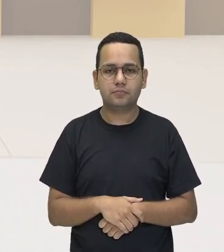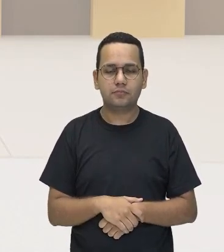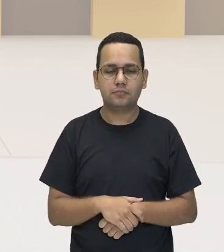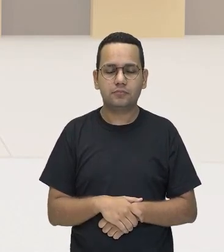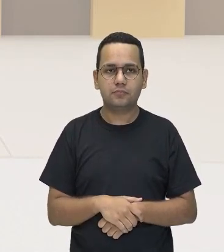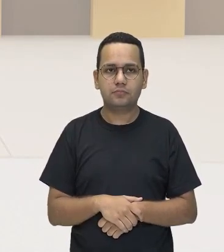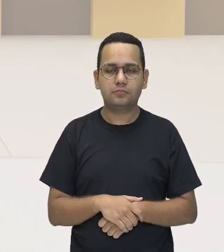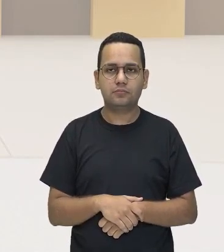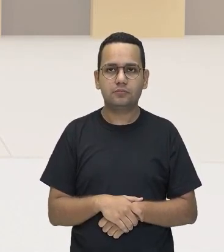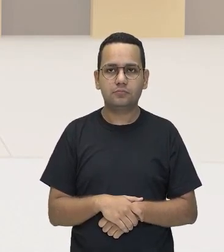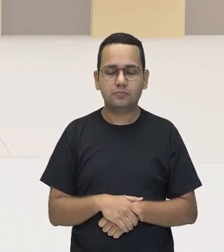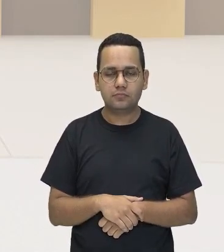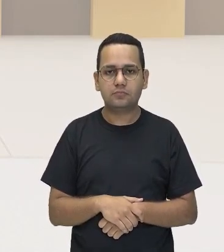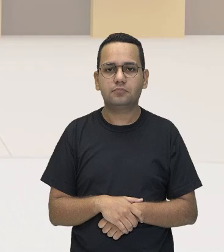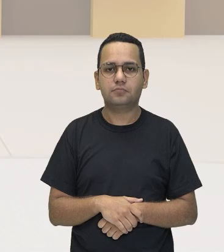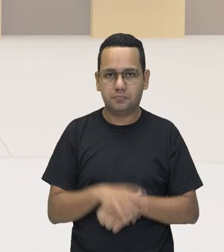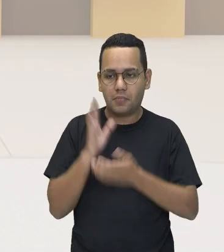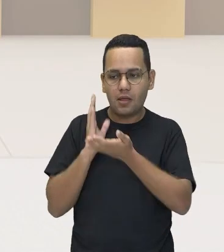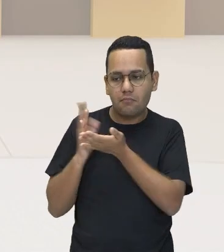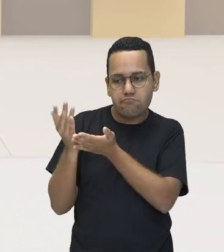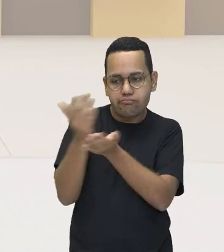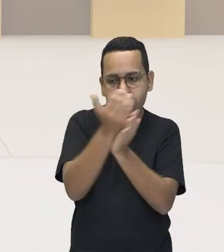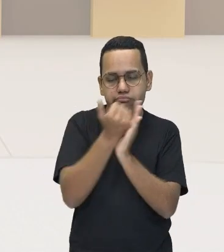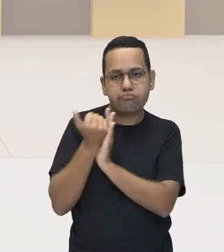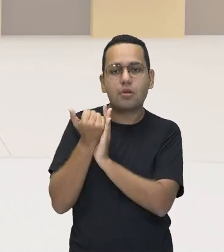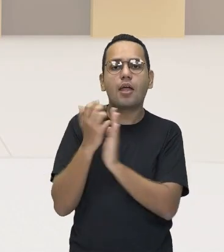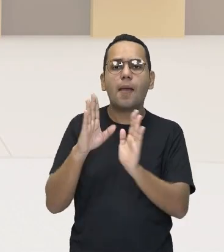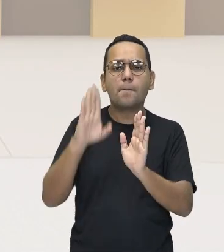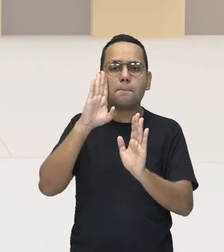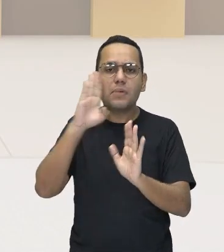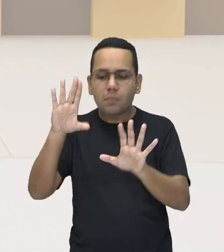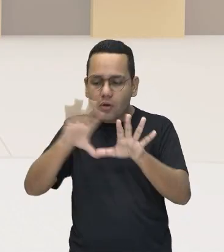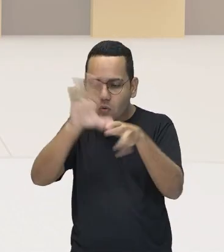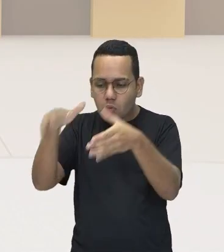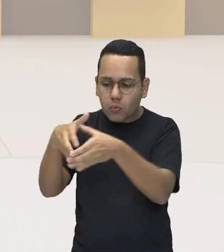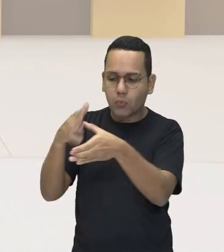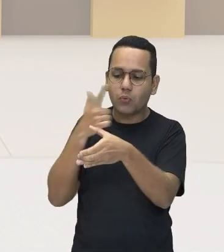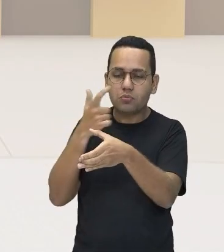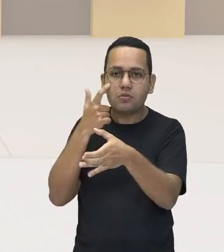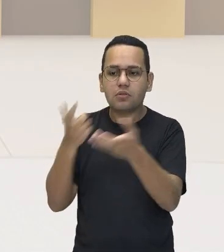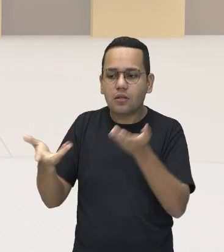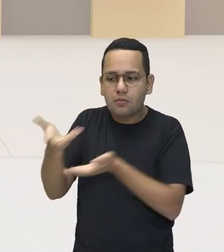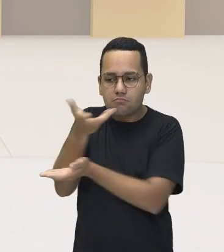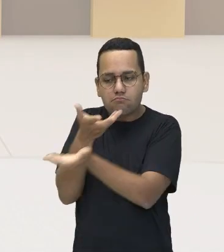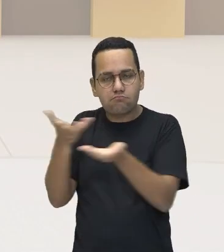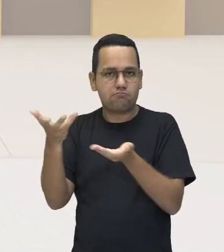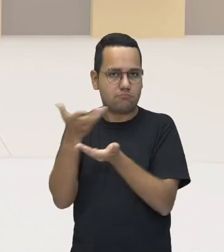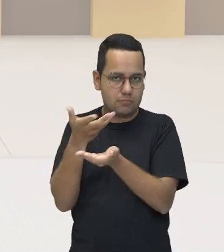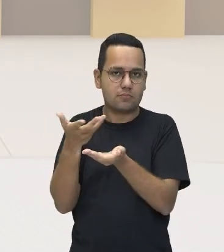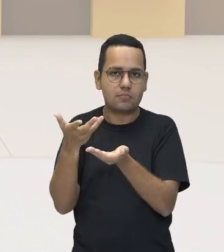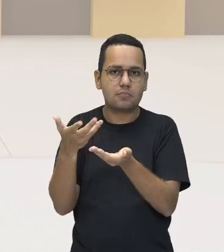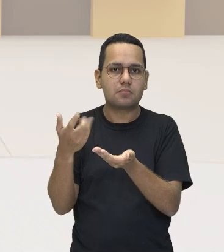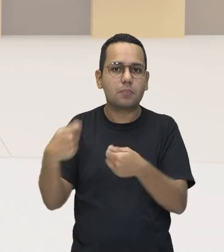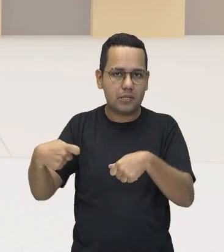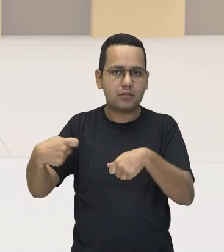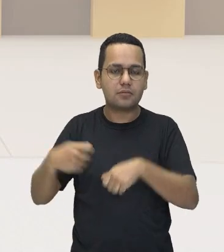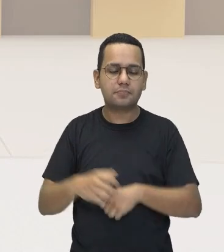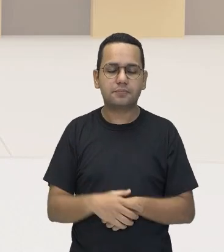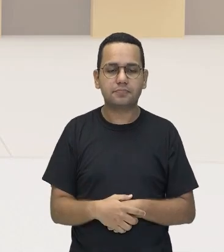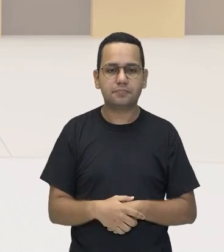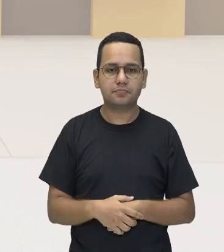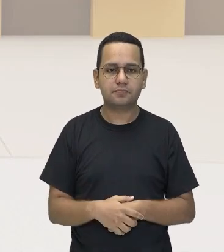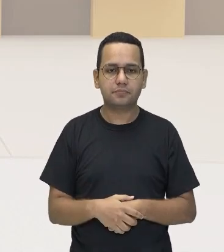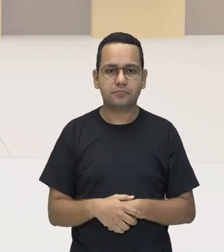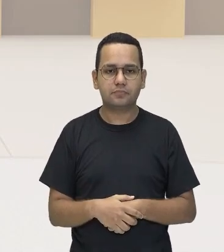principais stakeholders na região amazônica. Quem são essas pessoas, ok? Você vai começar as